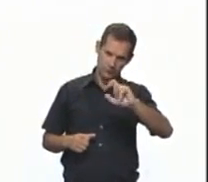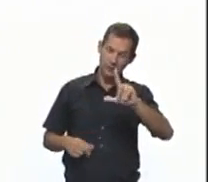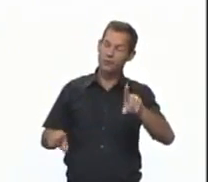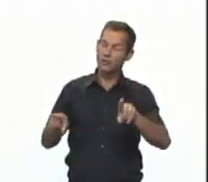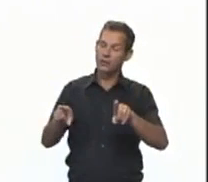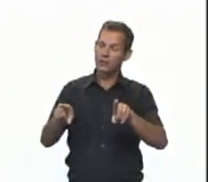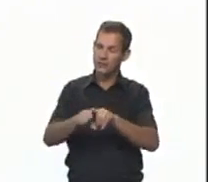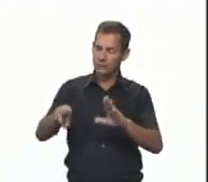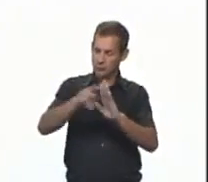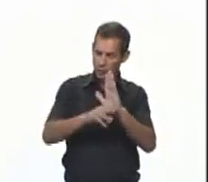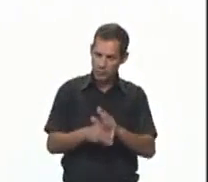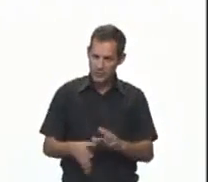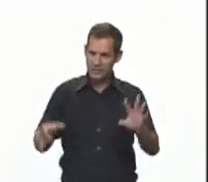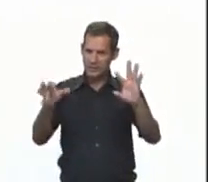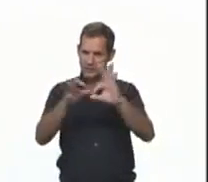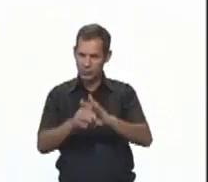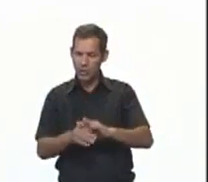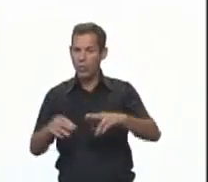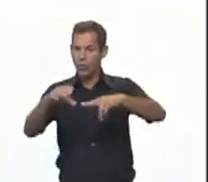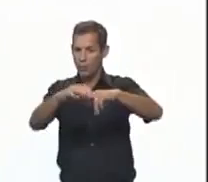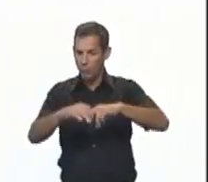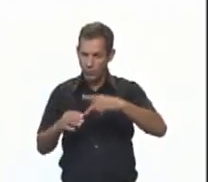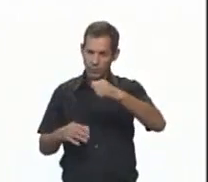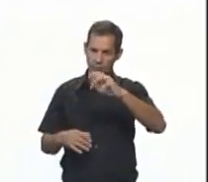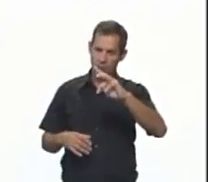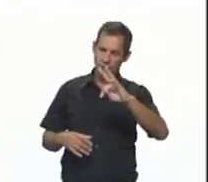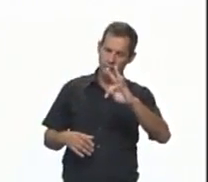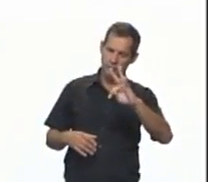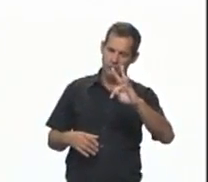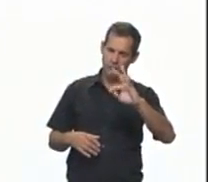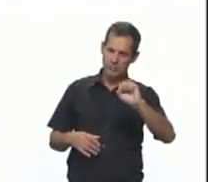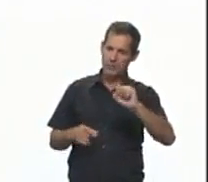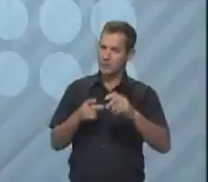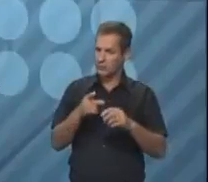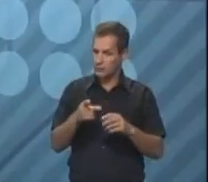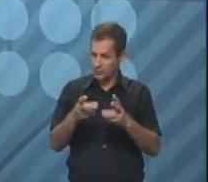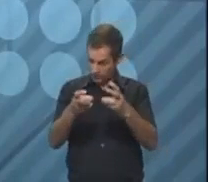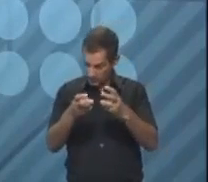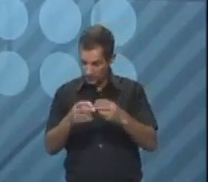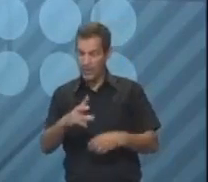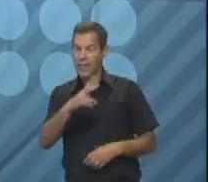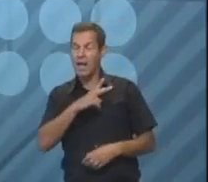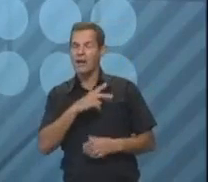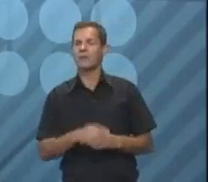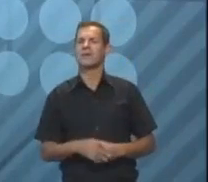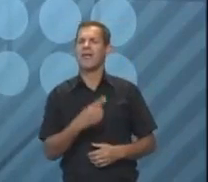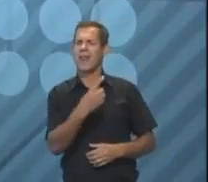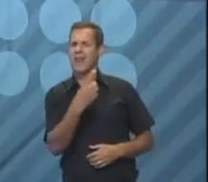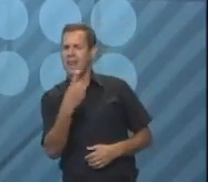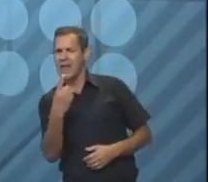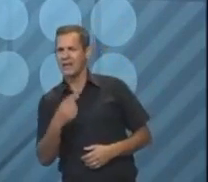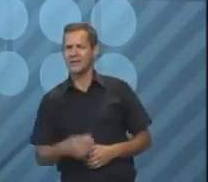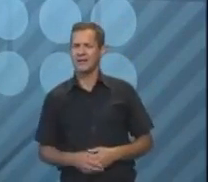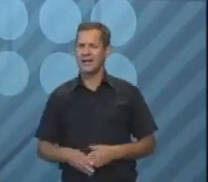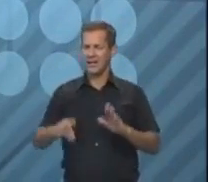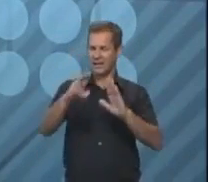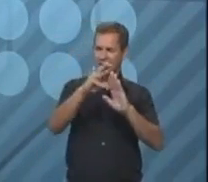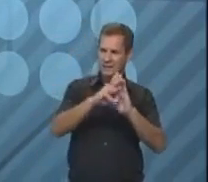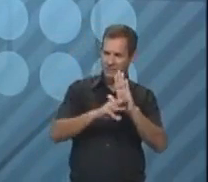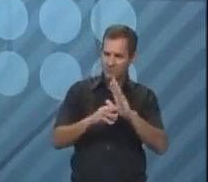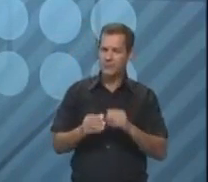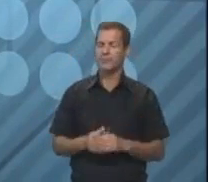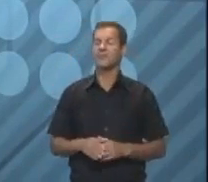da integração por partes. Você precisa se atentar às particularidades de cada um desses